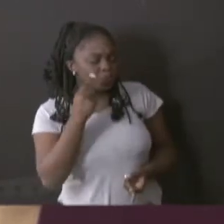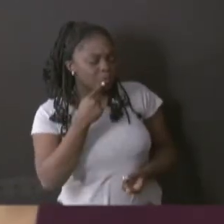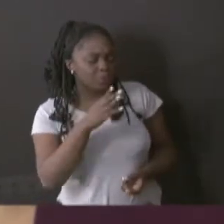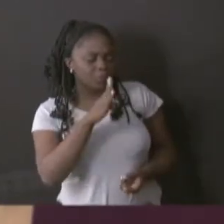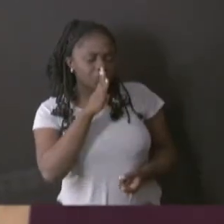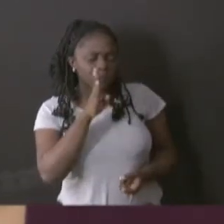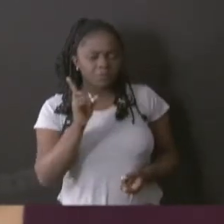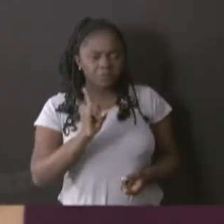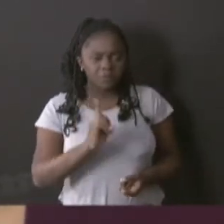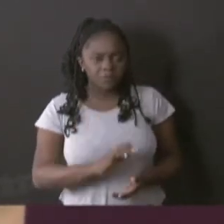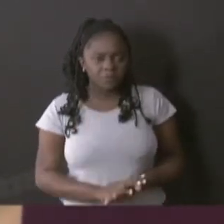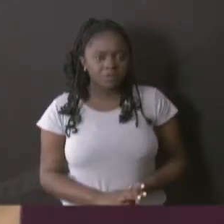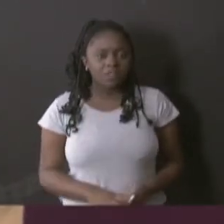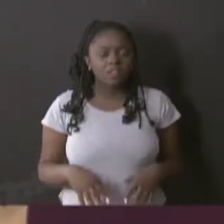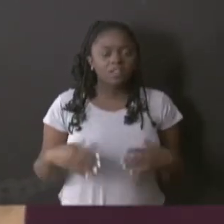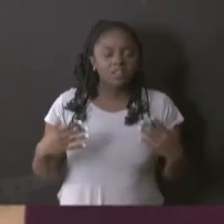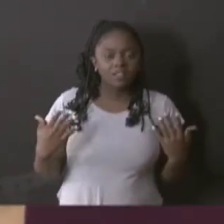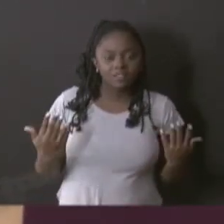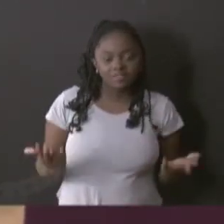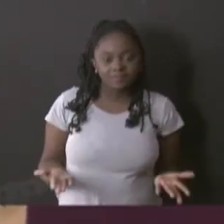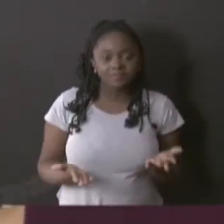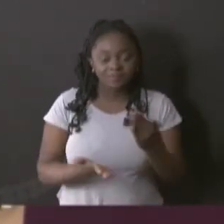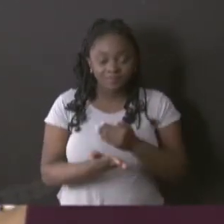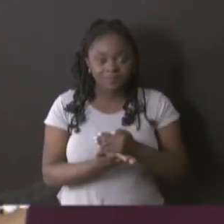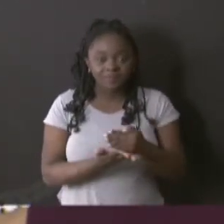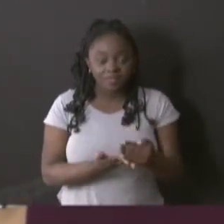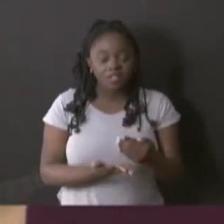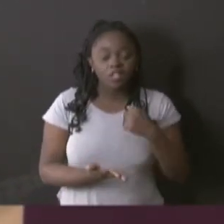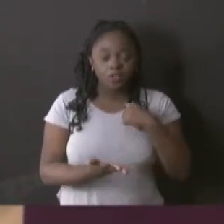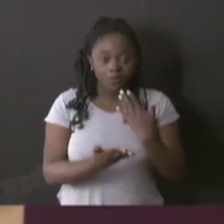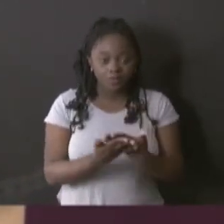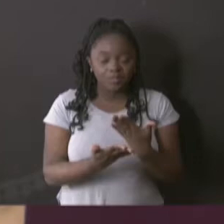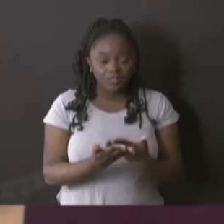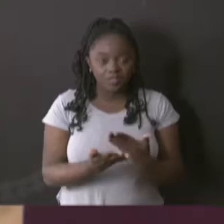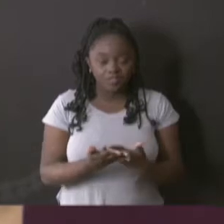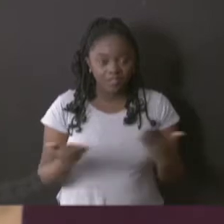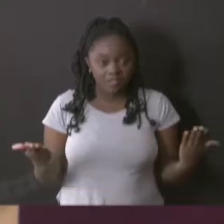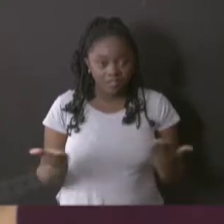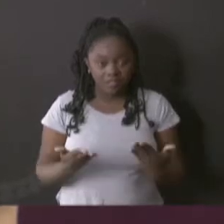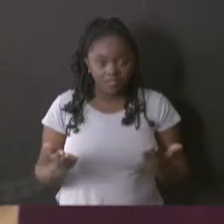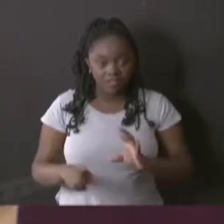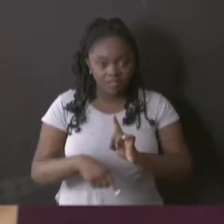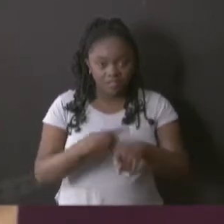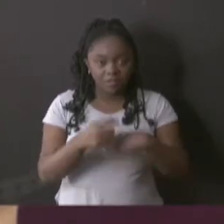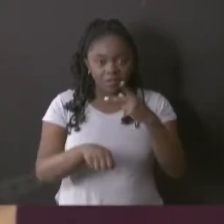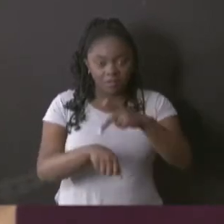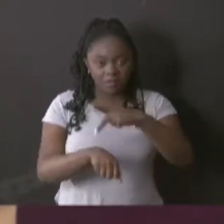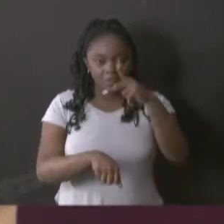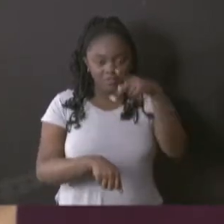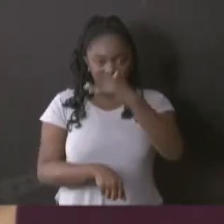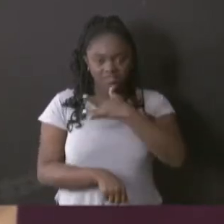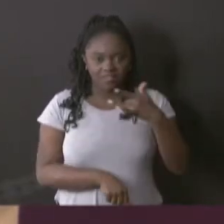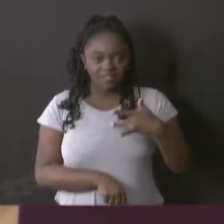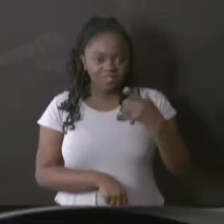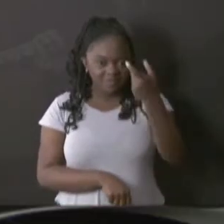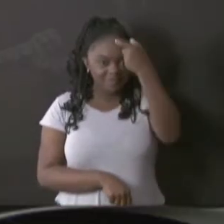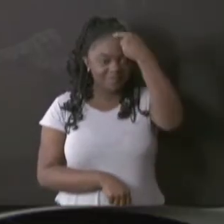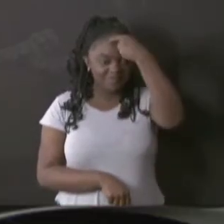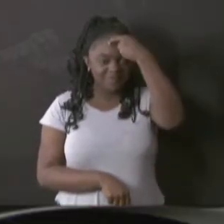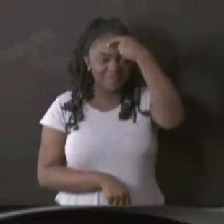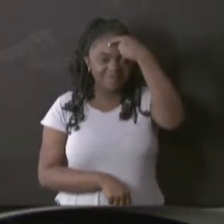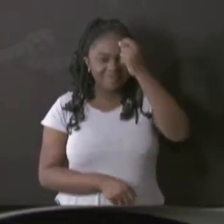Então, enviesa para esse lado e é o que eu vou buscar estudar agora, assim que eu acabar minha pós em saúde mental. Que legal. Então, você